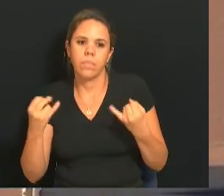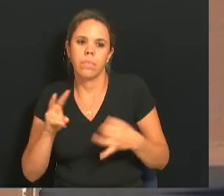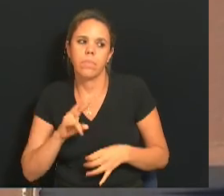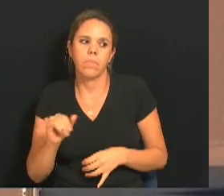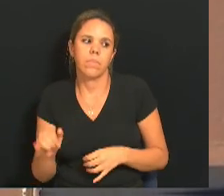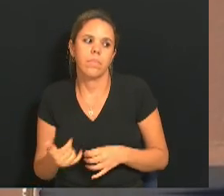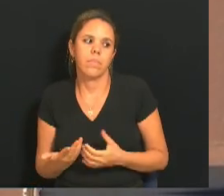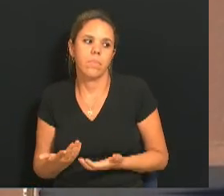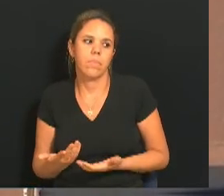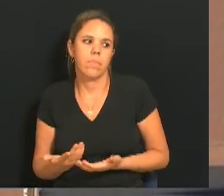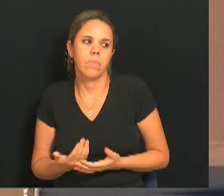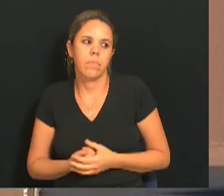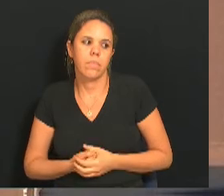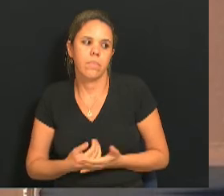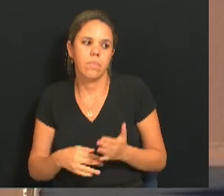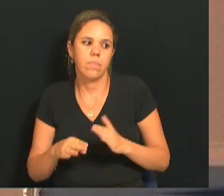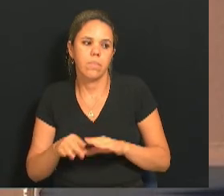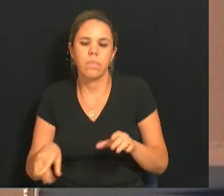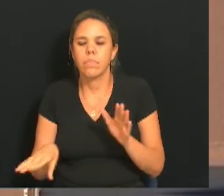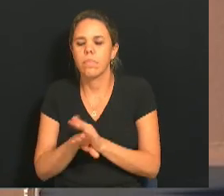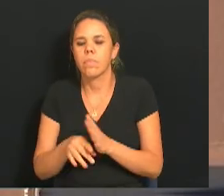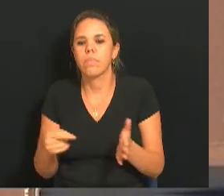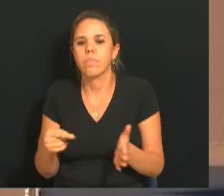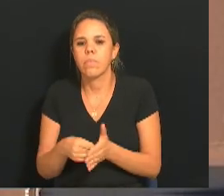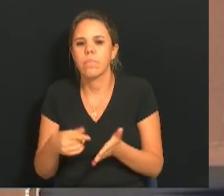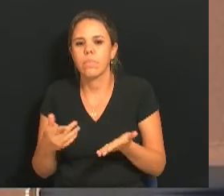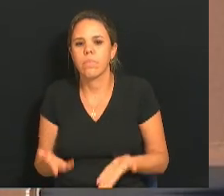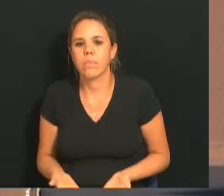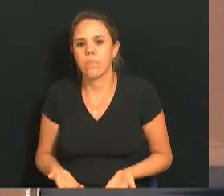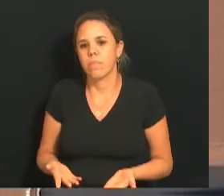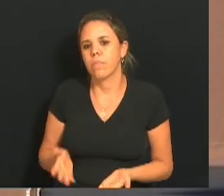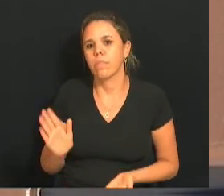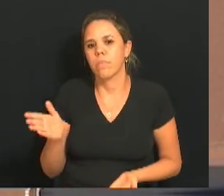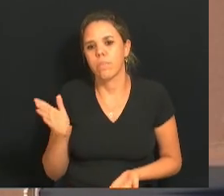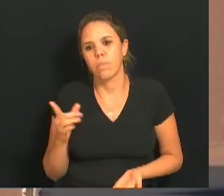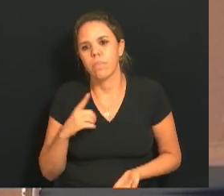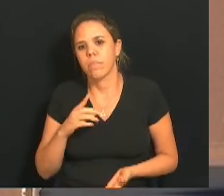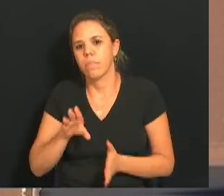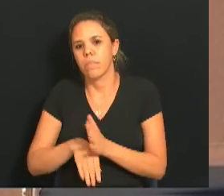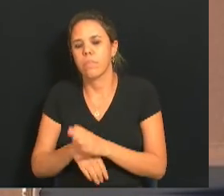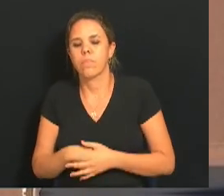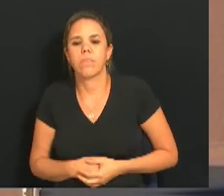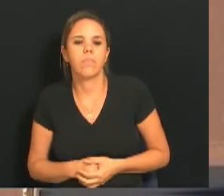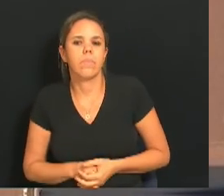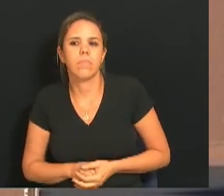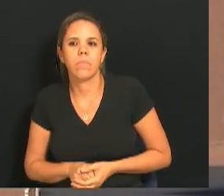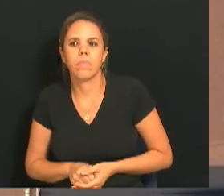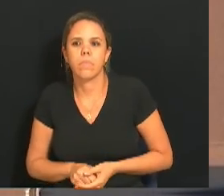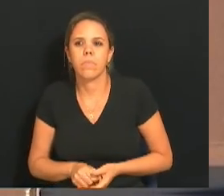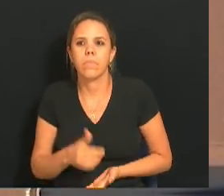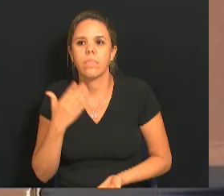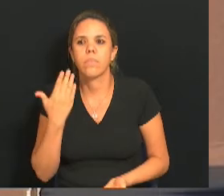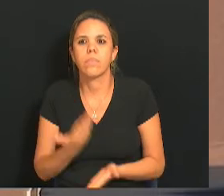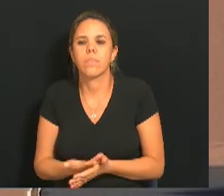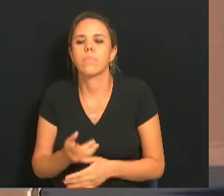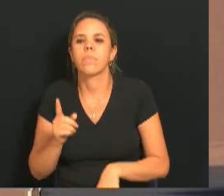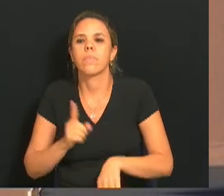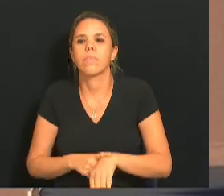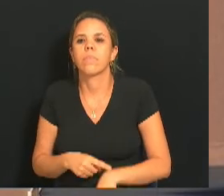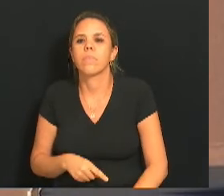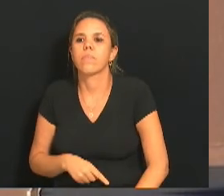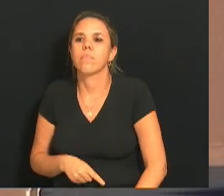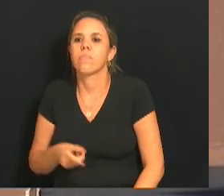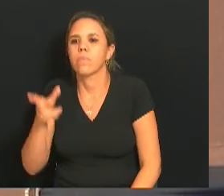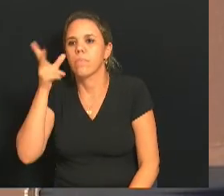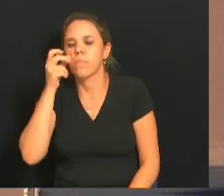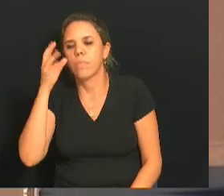a foto da inscrição chegou como denúncia, a inscrição já havia sido retirada. Acreditamos que, nesse momento, deve-se ouvir a